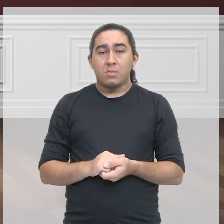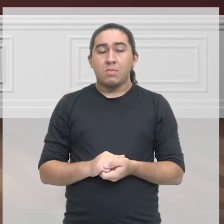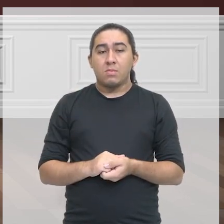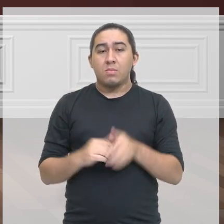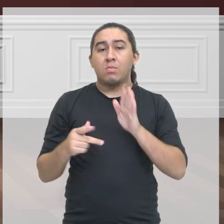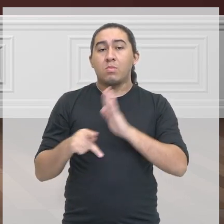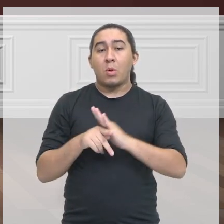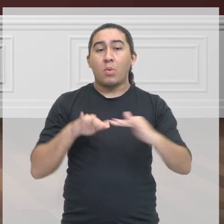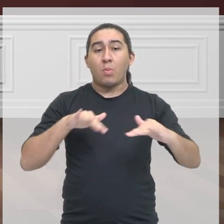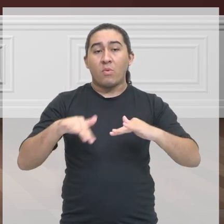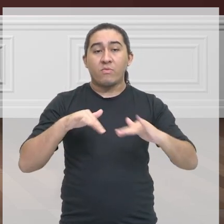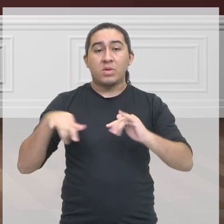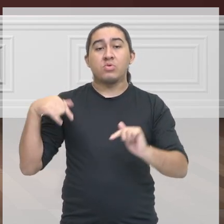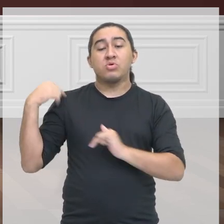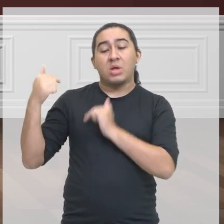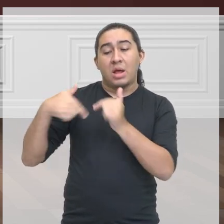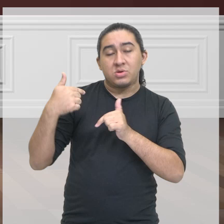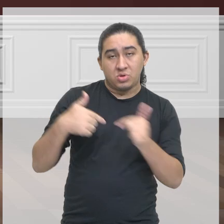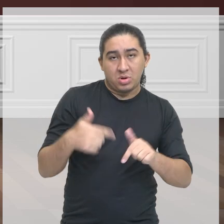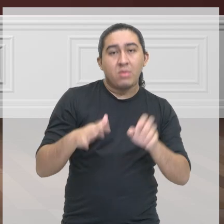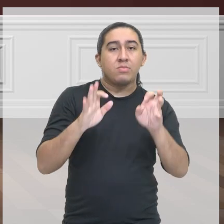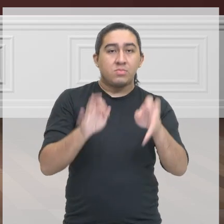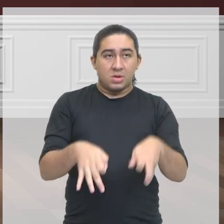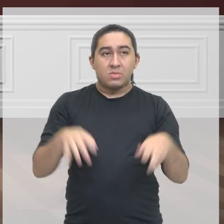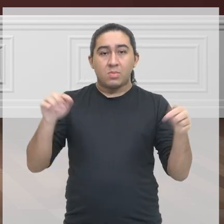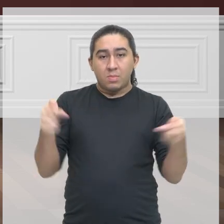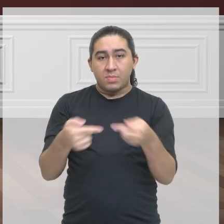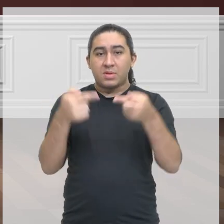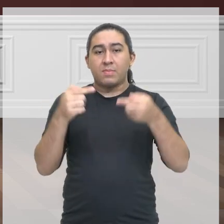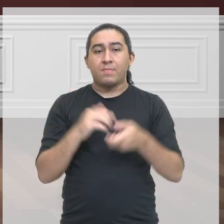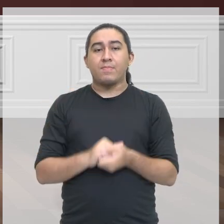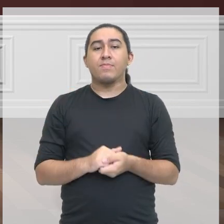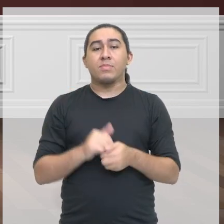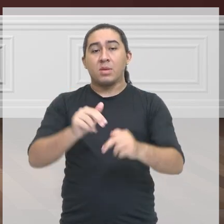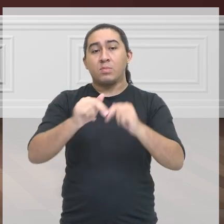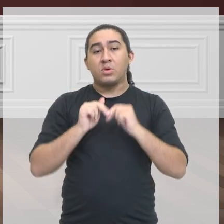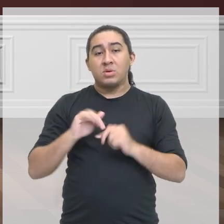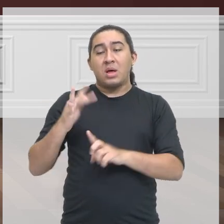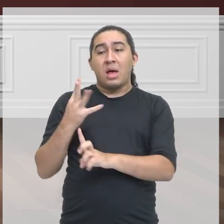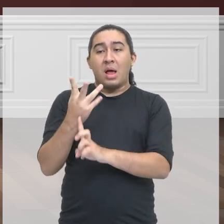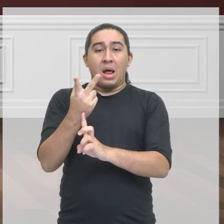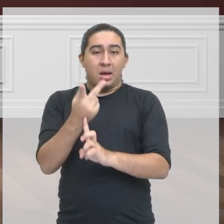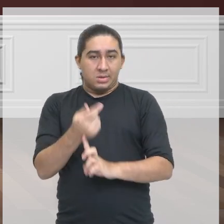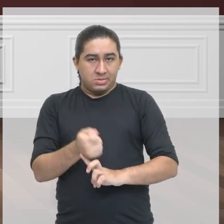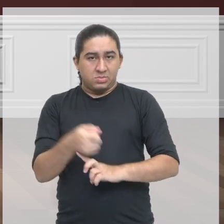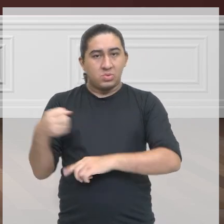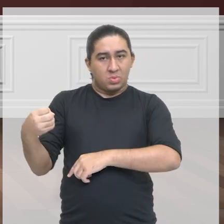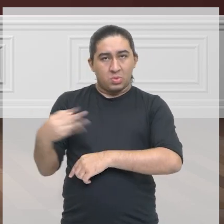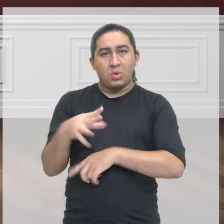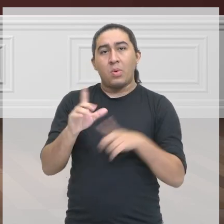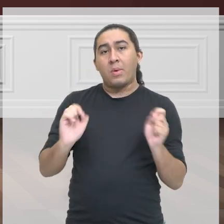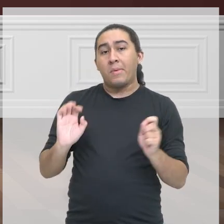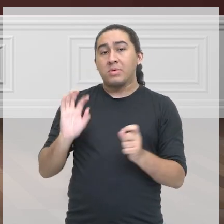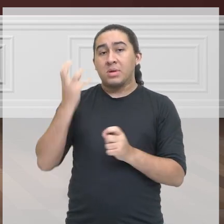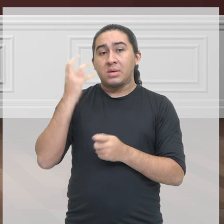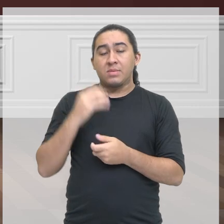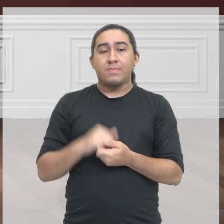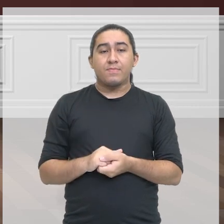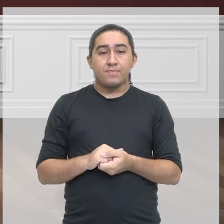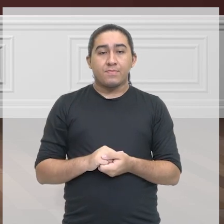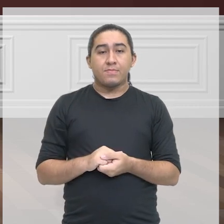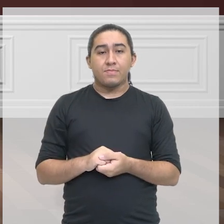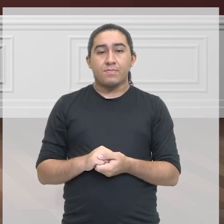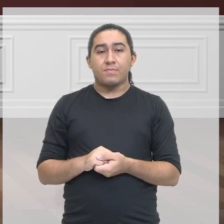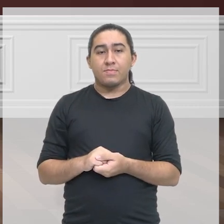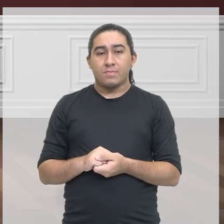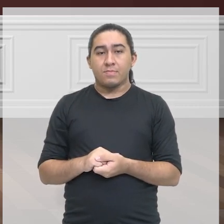do movimento tradicionalista, da arte tradicional. Então, na arte contemporânea, o que acontece? Os artistas,